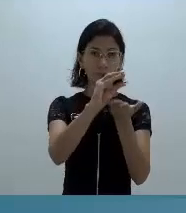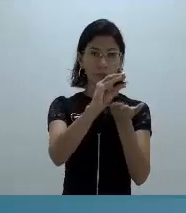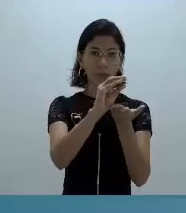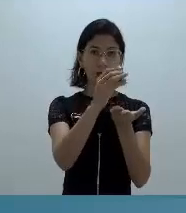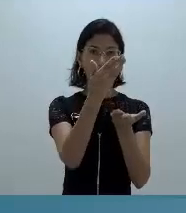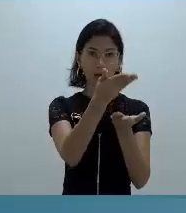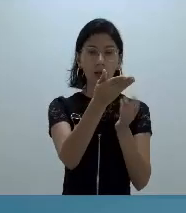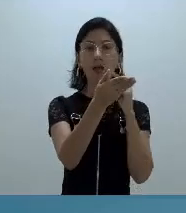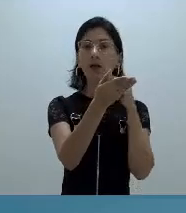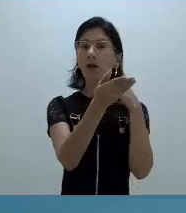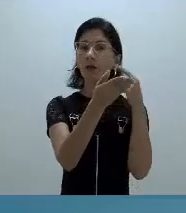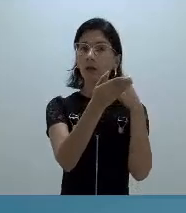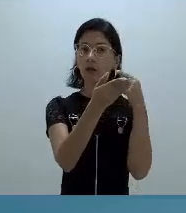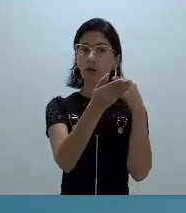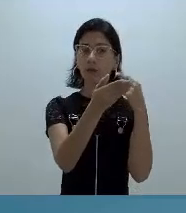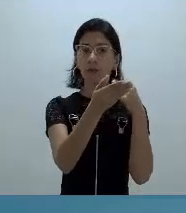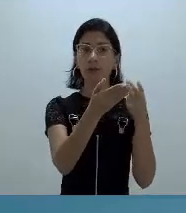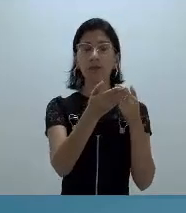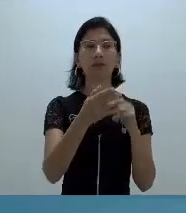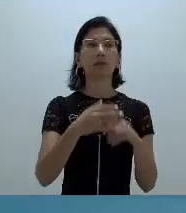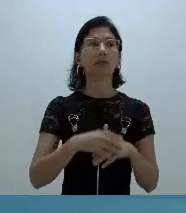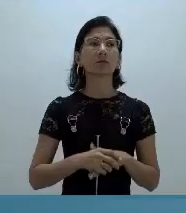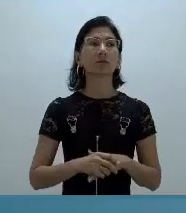de formato, um recurso especial,